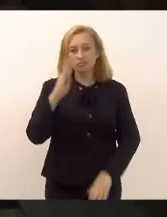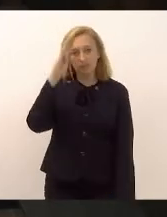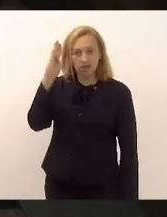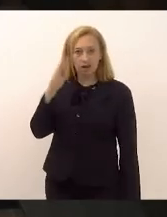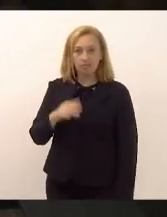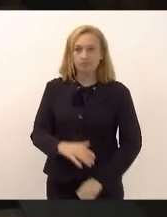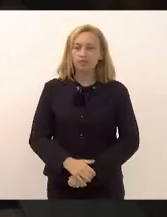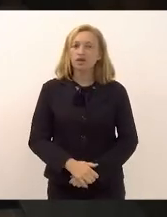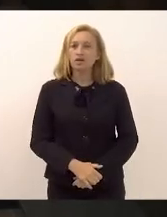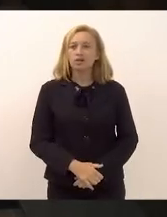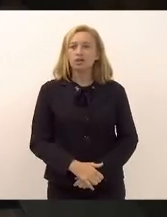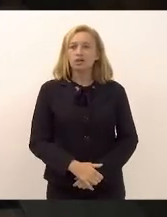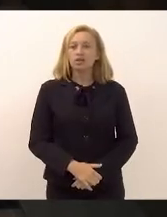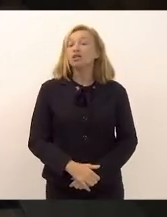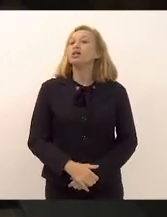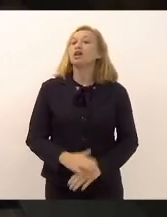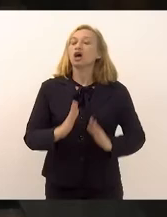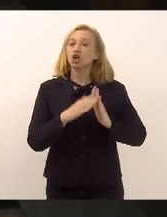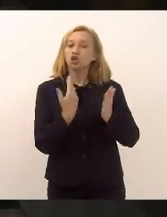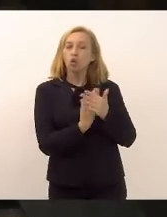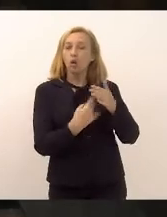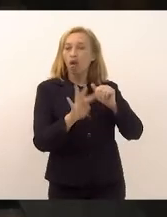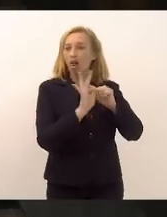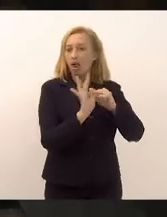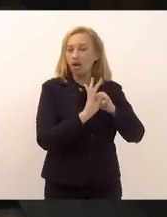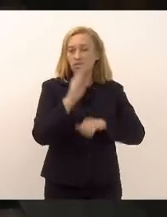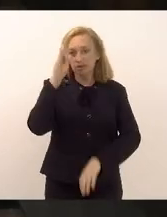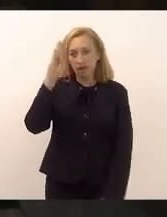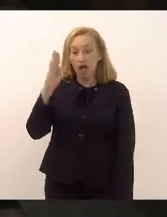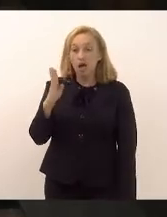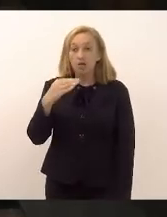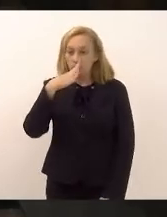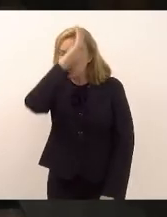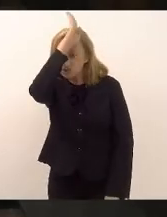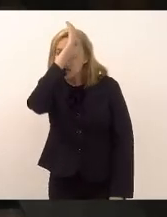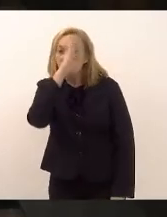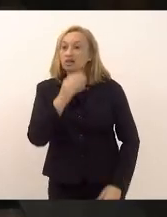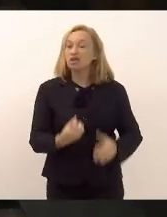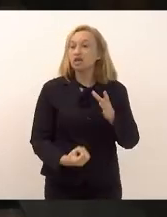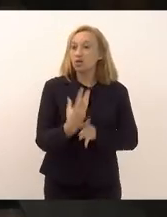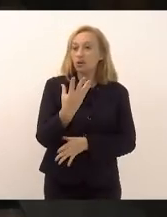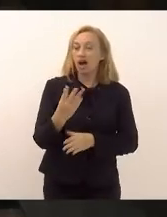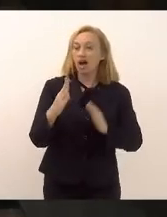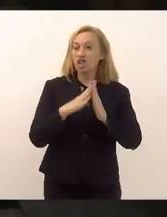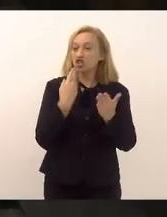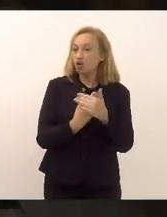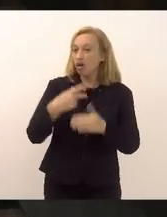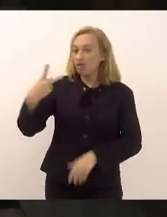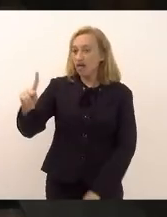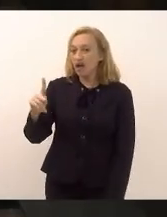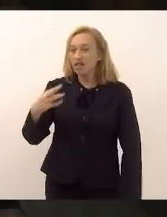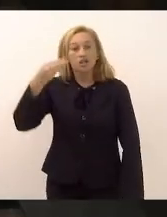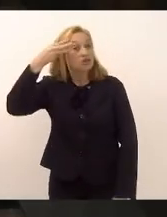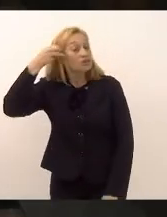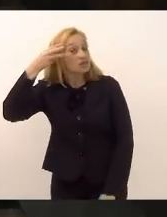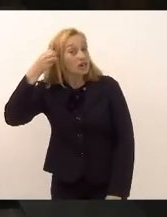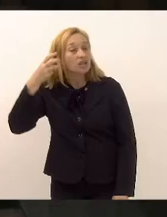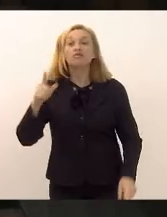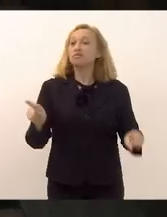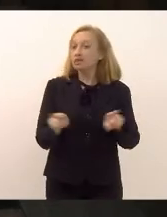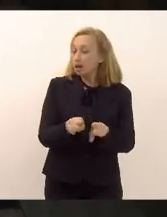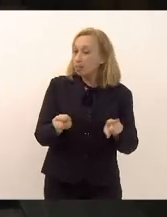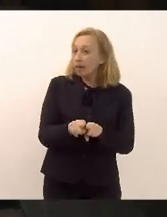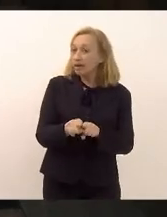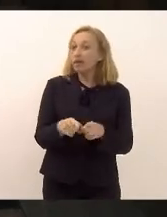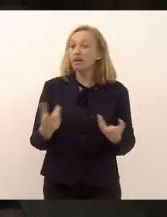cívico-militar, em escola cívico-militar. Bolsonaro fez a escola cívico-militar dele, Wilson Witzel fez a escola cívico-militar